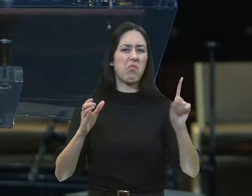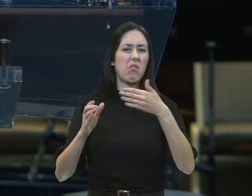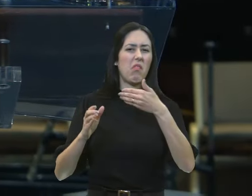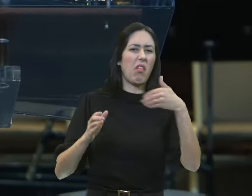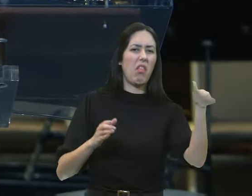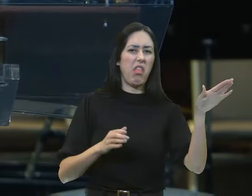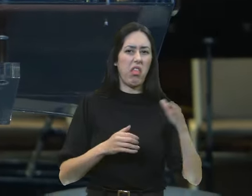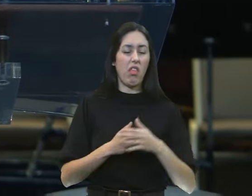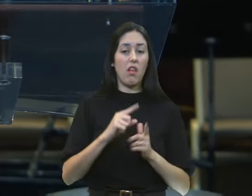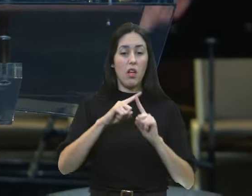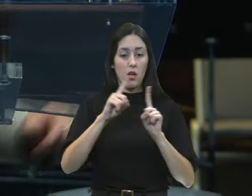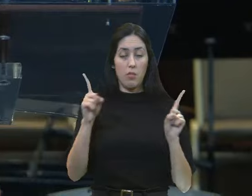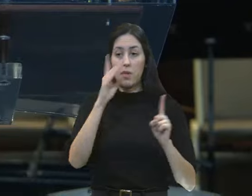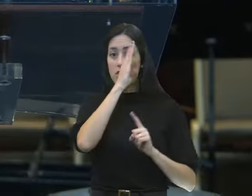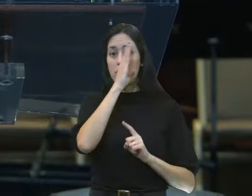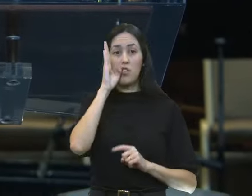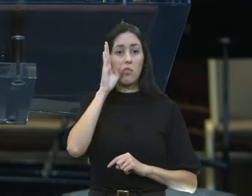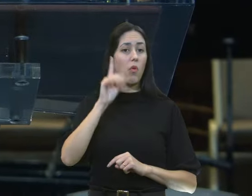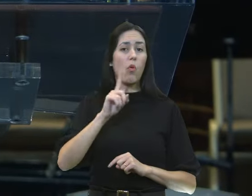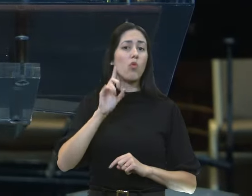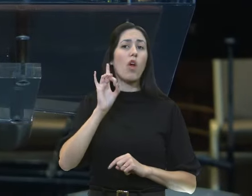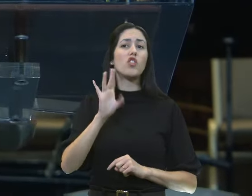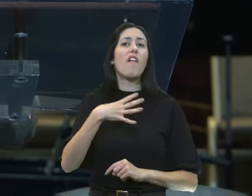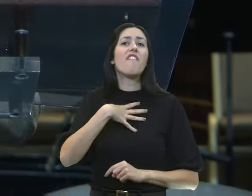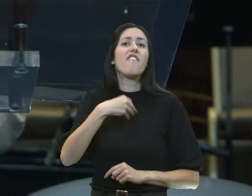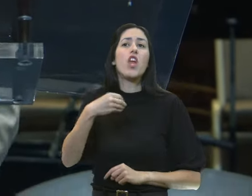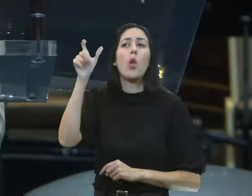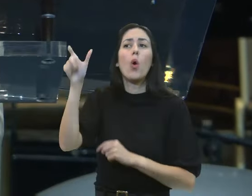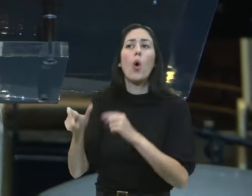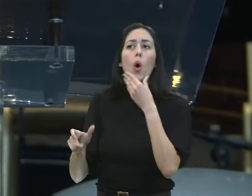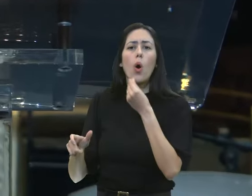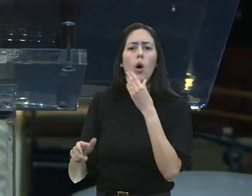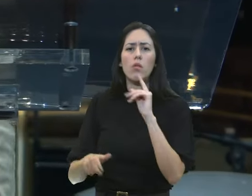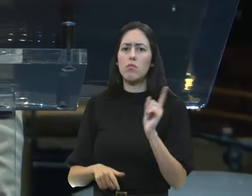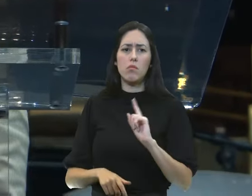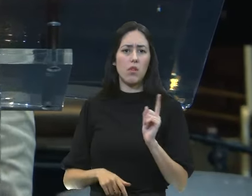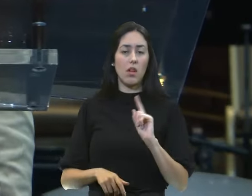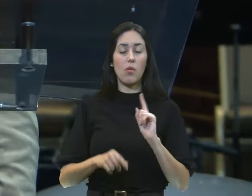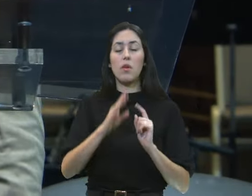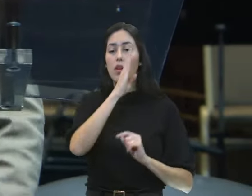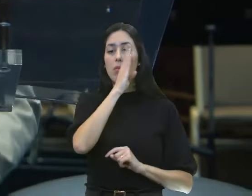não era só o filho de alguém, ele era cego e mendigo.